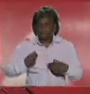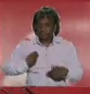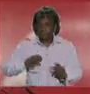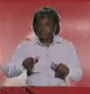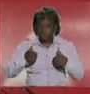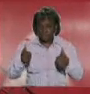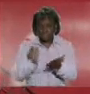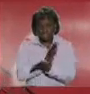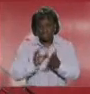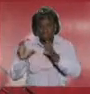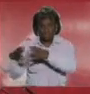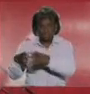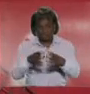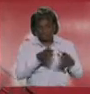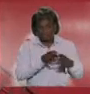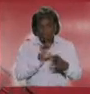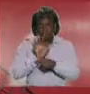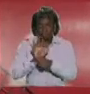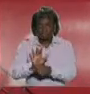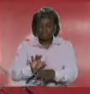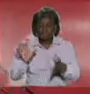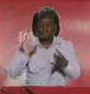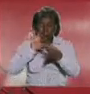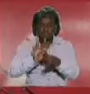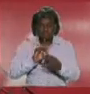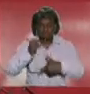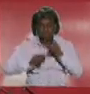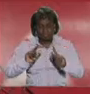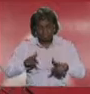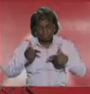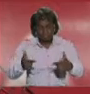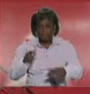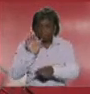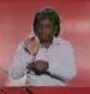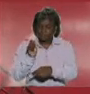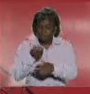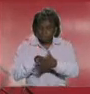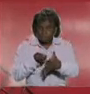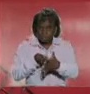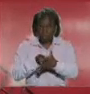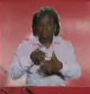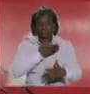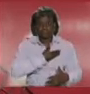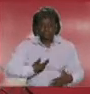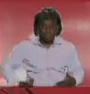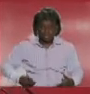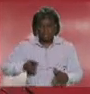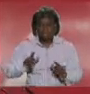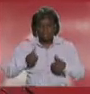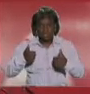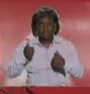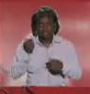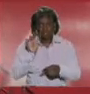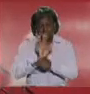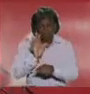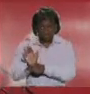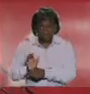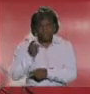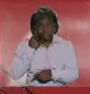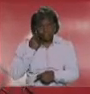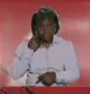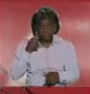algumas organizações se reuniram numa força-tarefa para promover o tema e sensibilizar o governo e sociedade para a importância de investir nesses